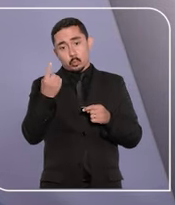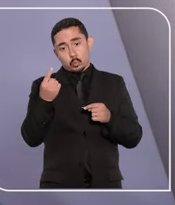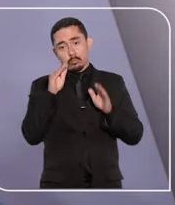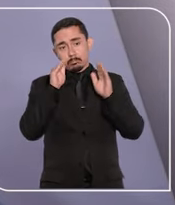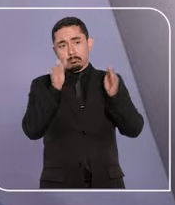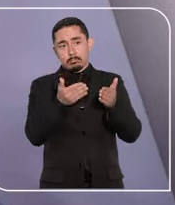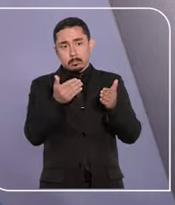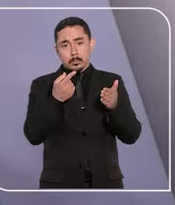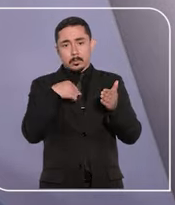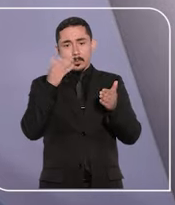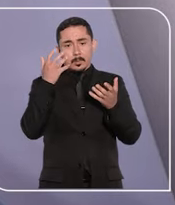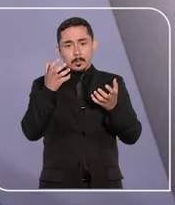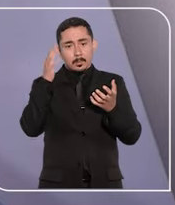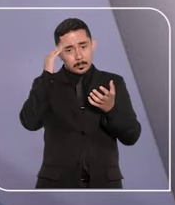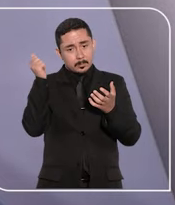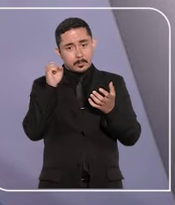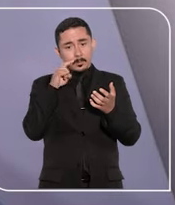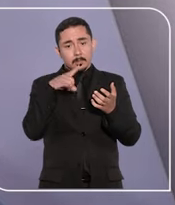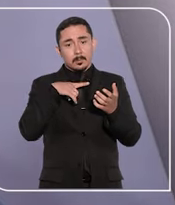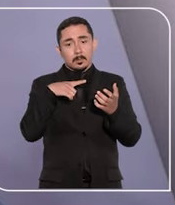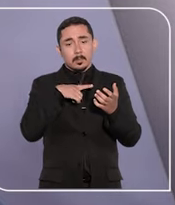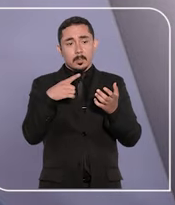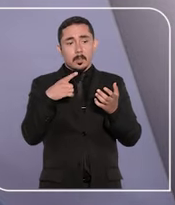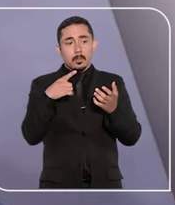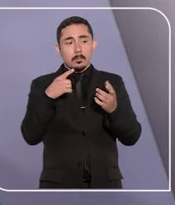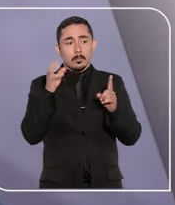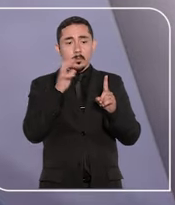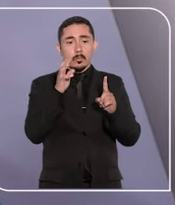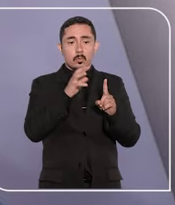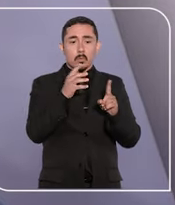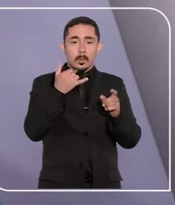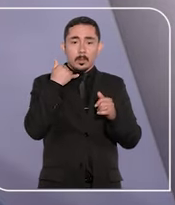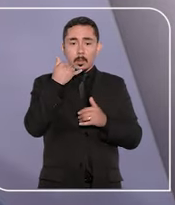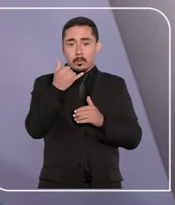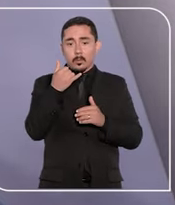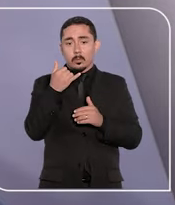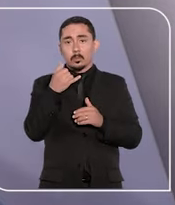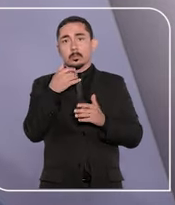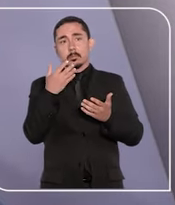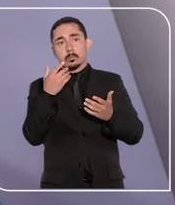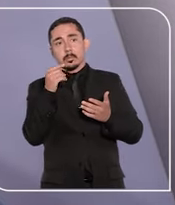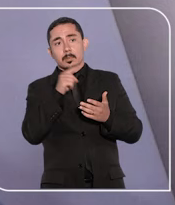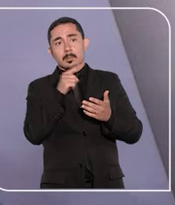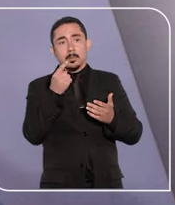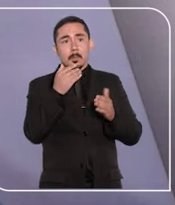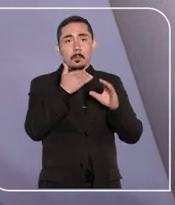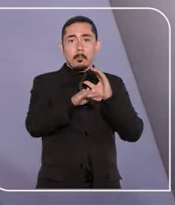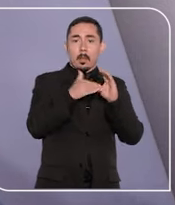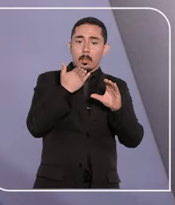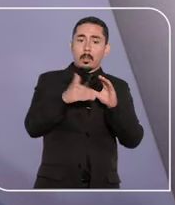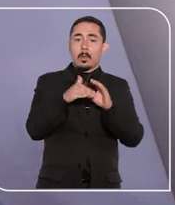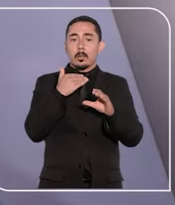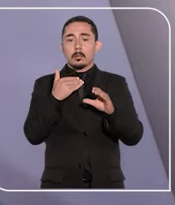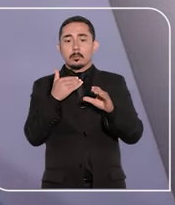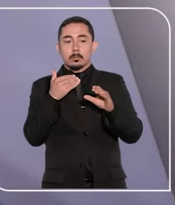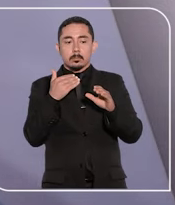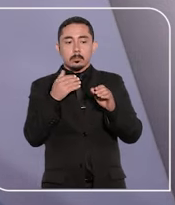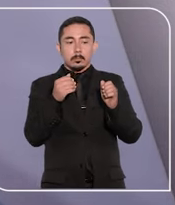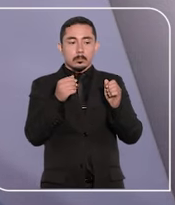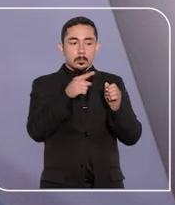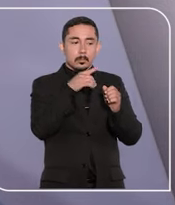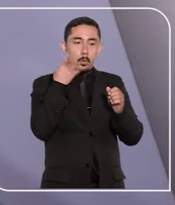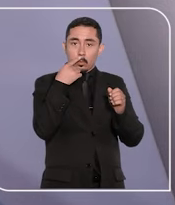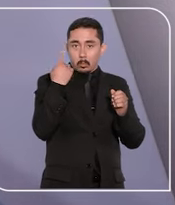se poderia haver interceptação telefônica, por exemplo, das ligações, né, trocadas ou mensagens, enfim, entre advogado e cliente?